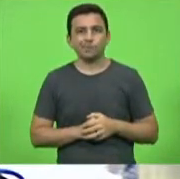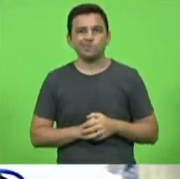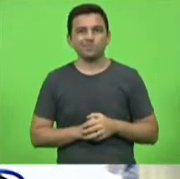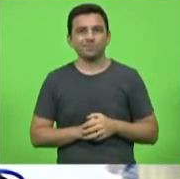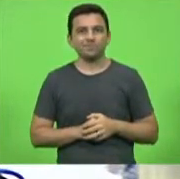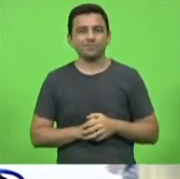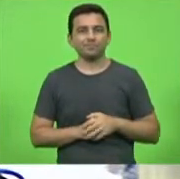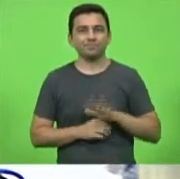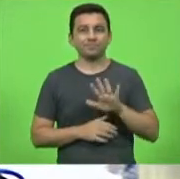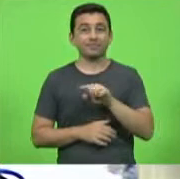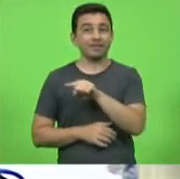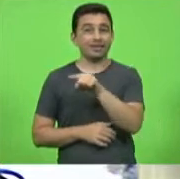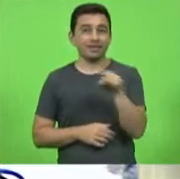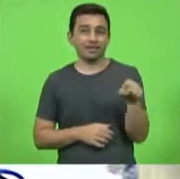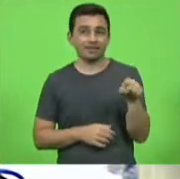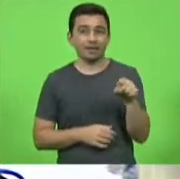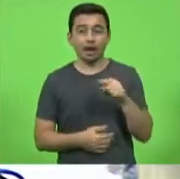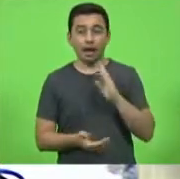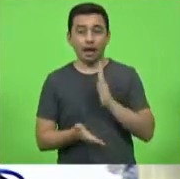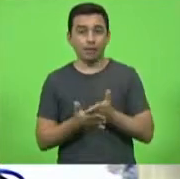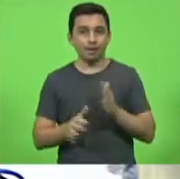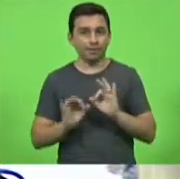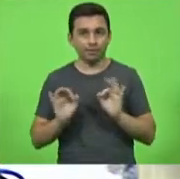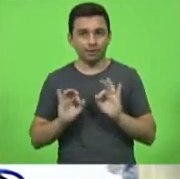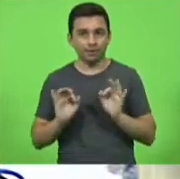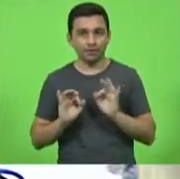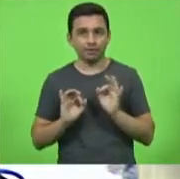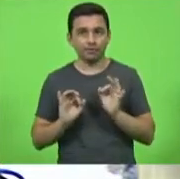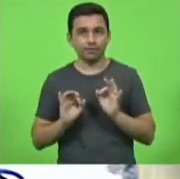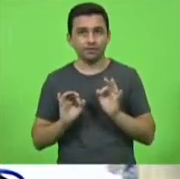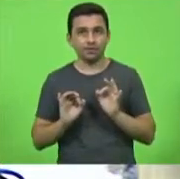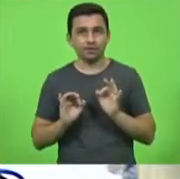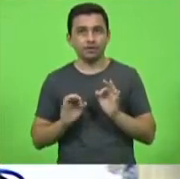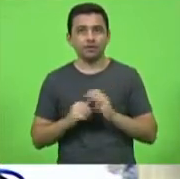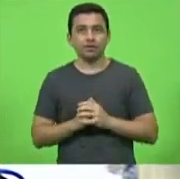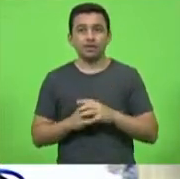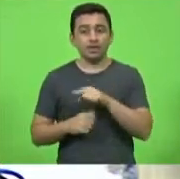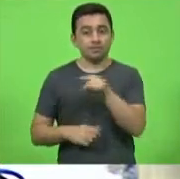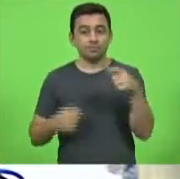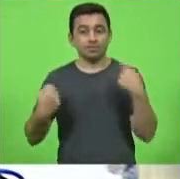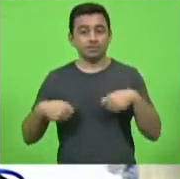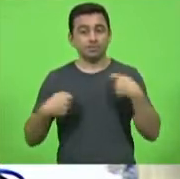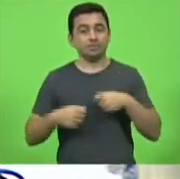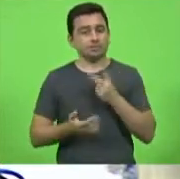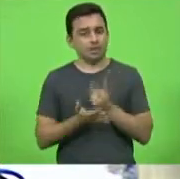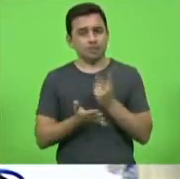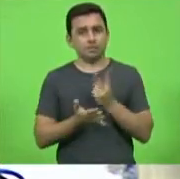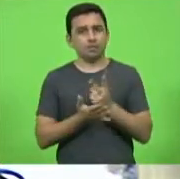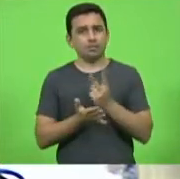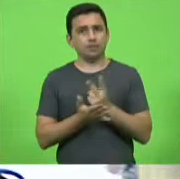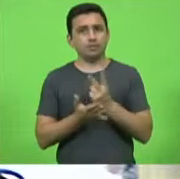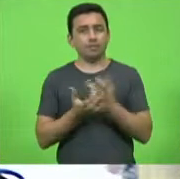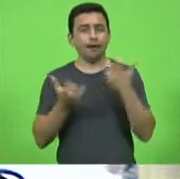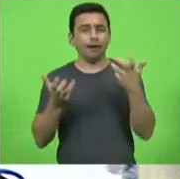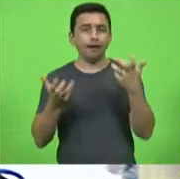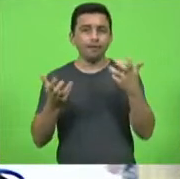eles têm que, para eles não acabar, para eles não deixarem de existir, eles precisam estar o tempo inteiro buscando